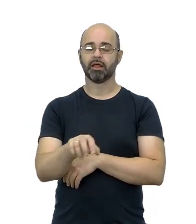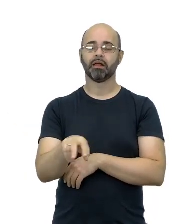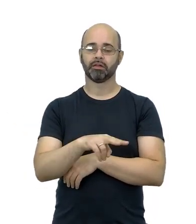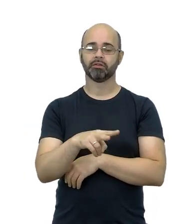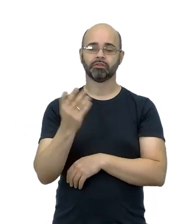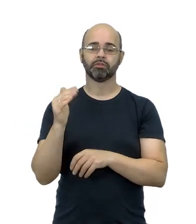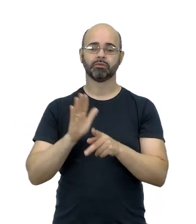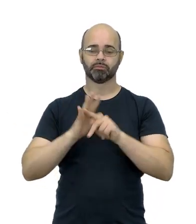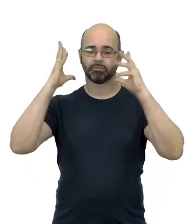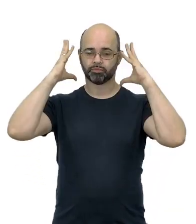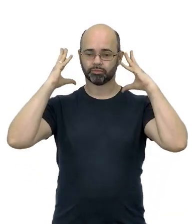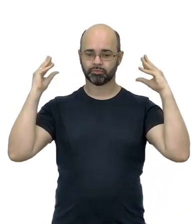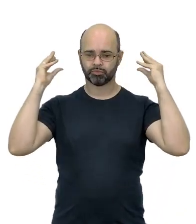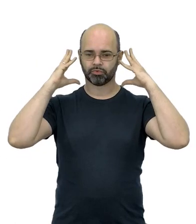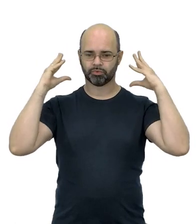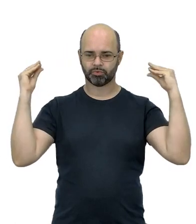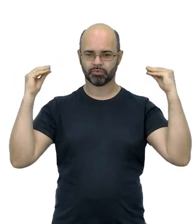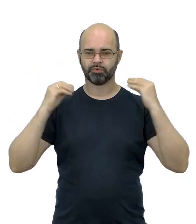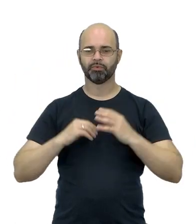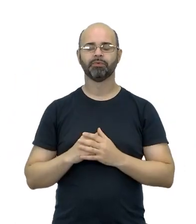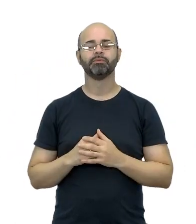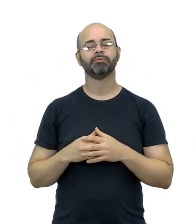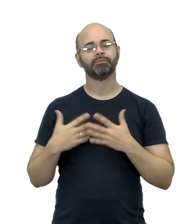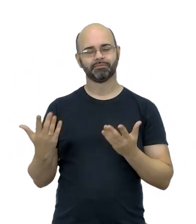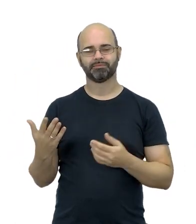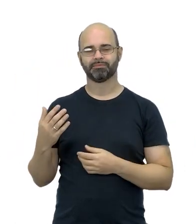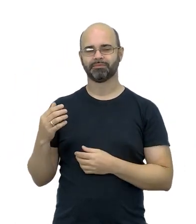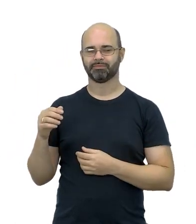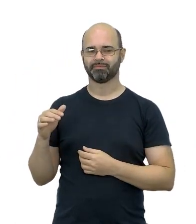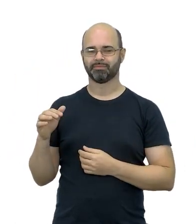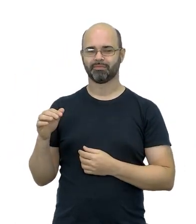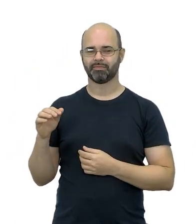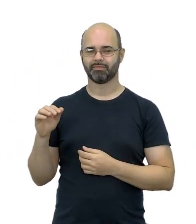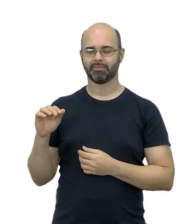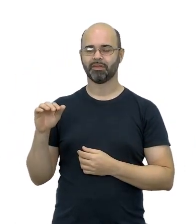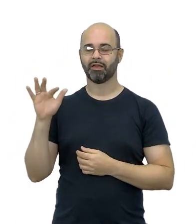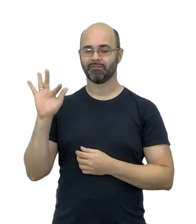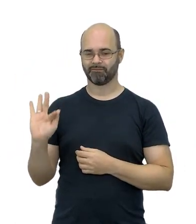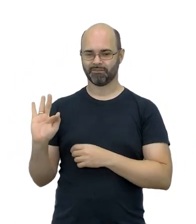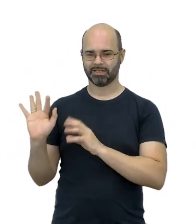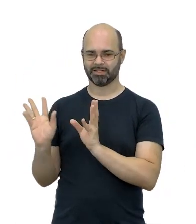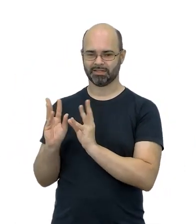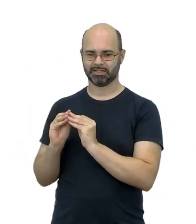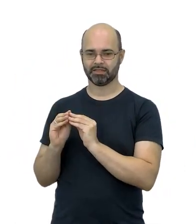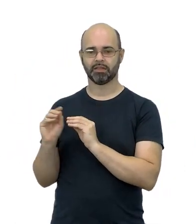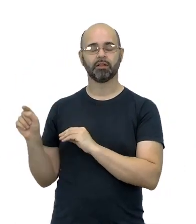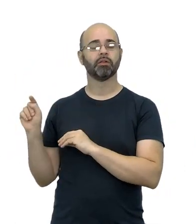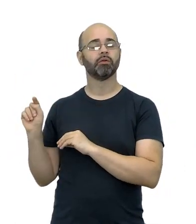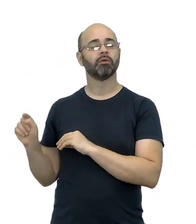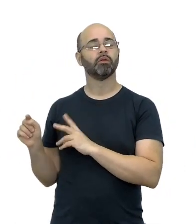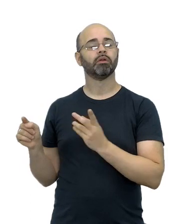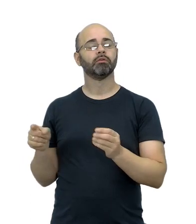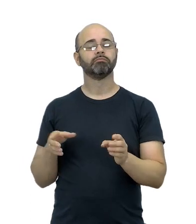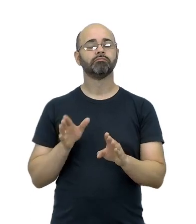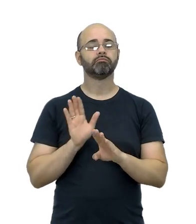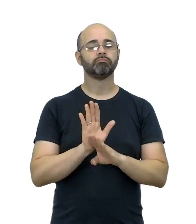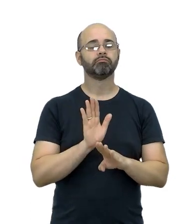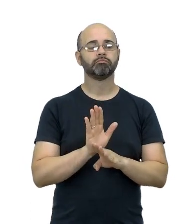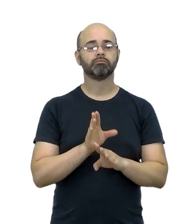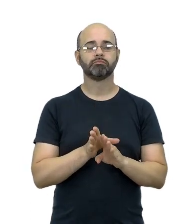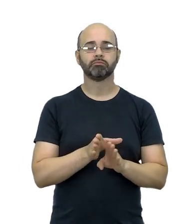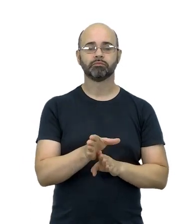holandês e, portanto, Freudenthal é que fez esse desenvolvimento, ajudou, no fundo, apoiar a